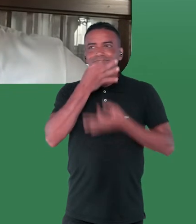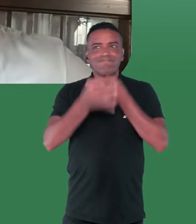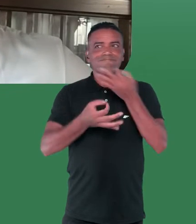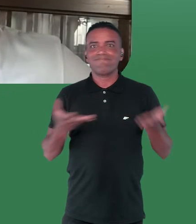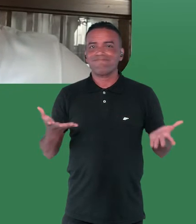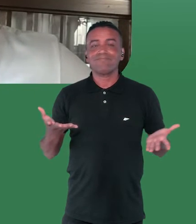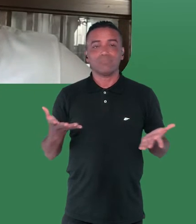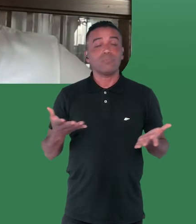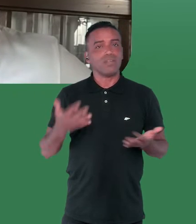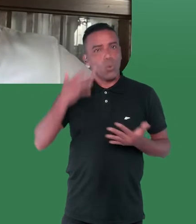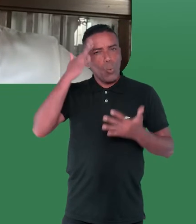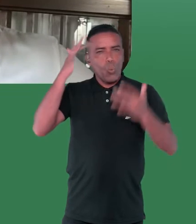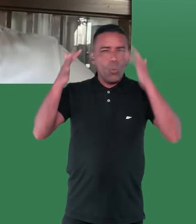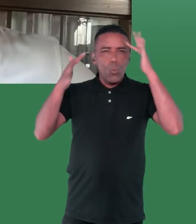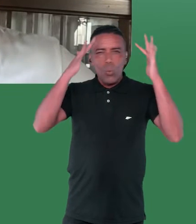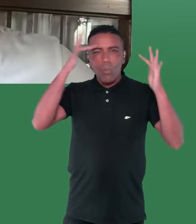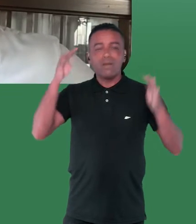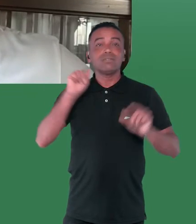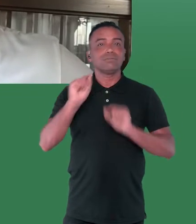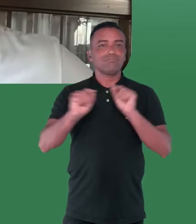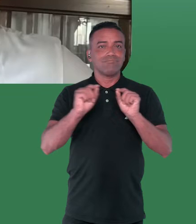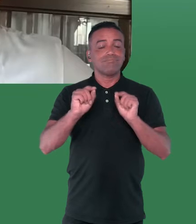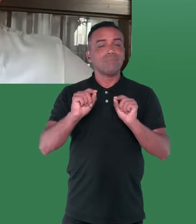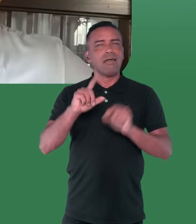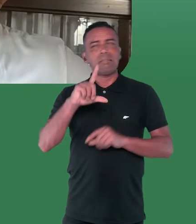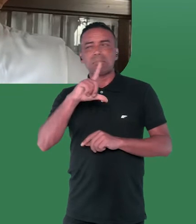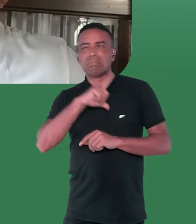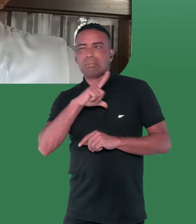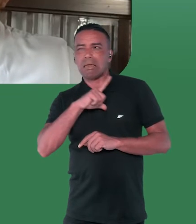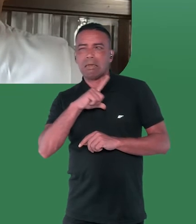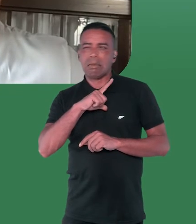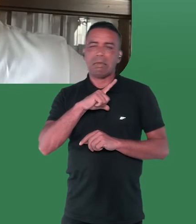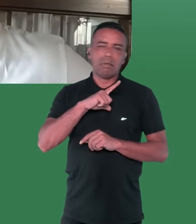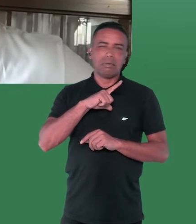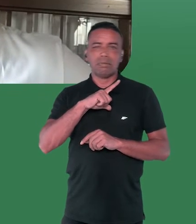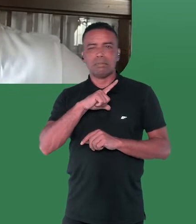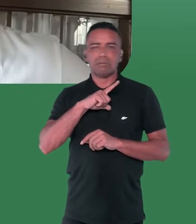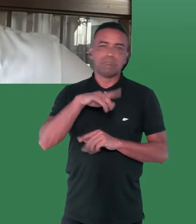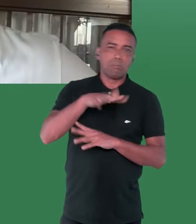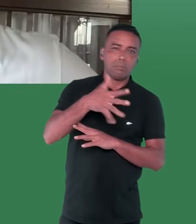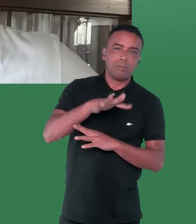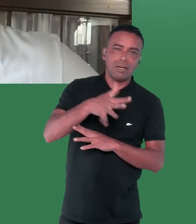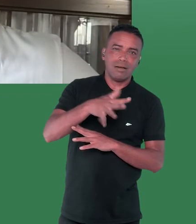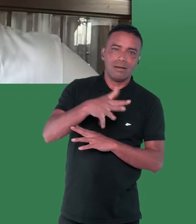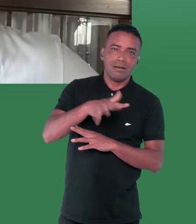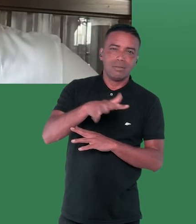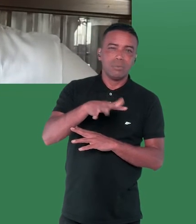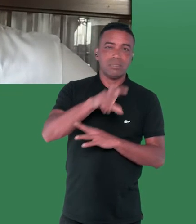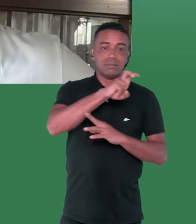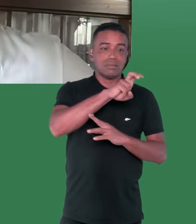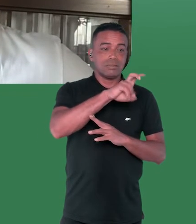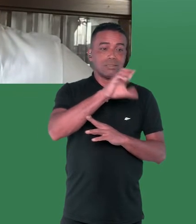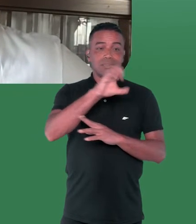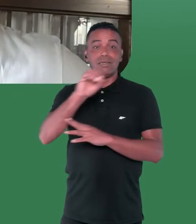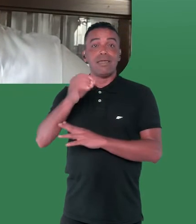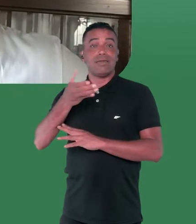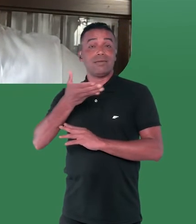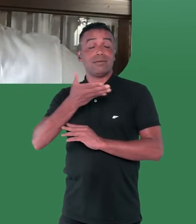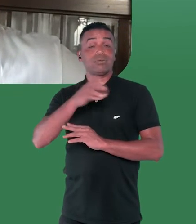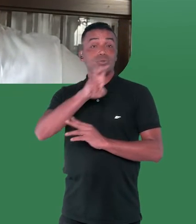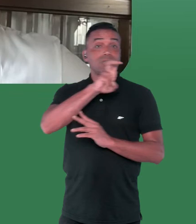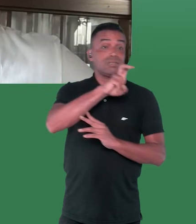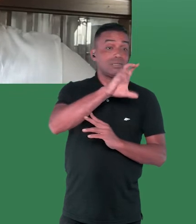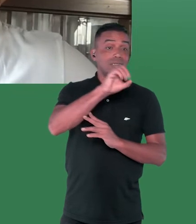Olha, eu imagino que eu tenha, assim, por volta de 500 amigos, 500